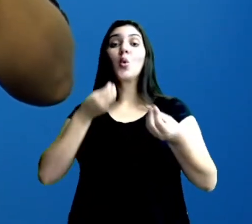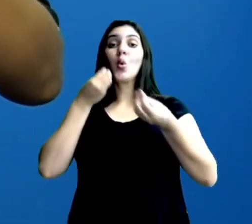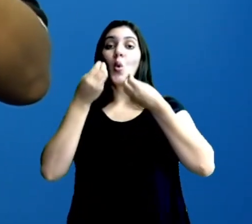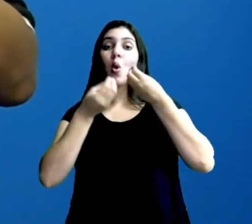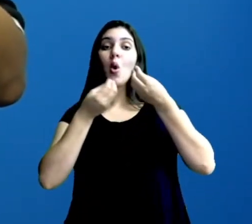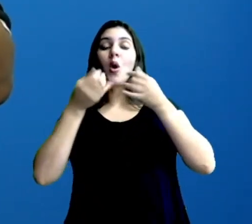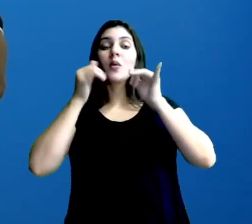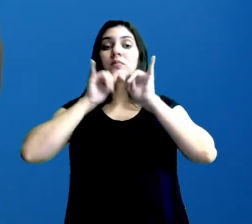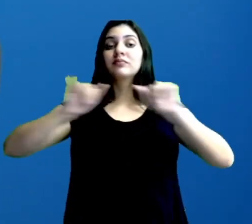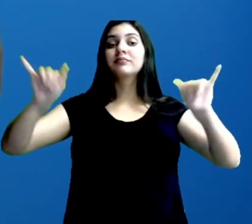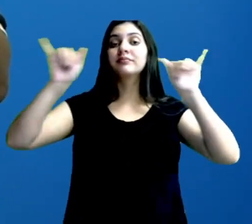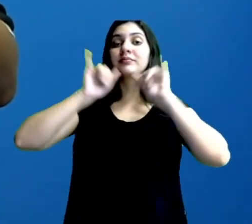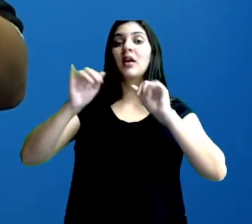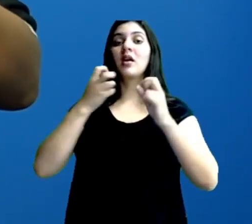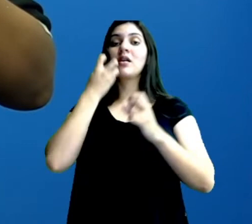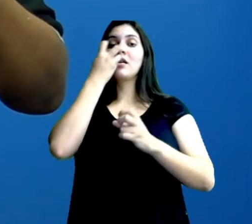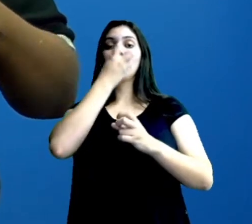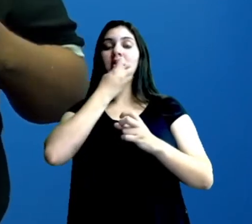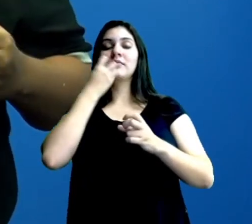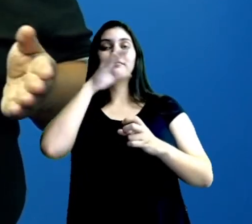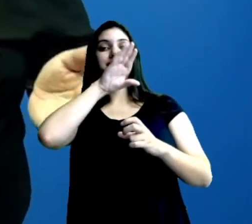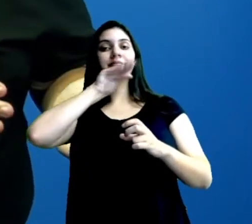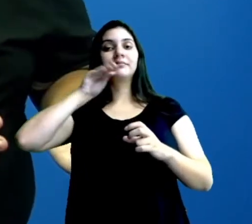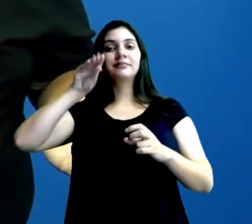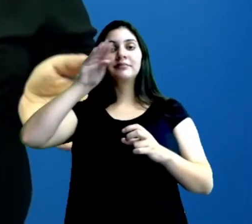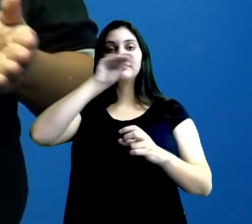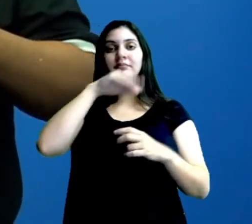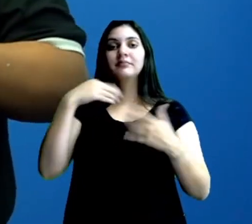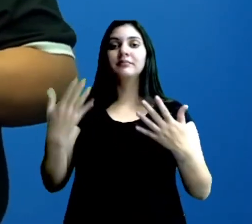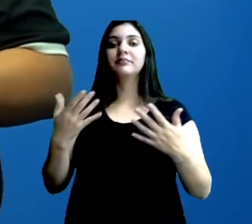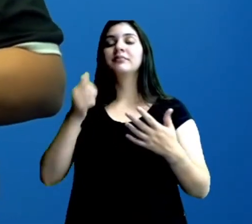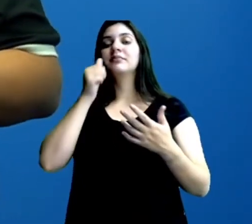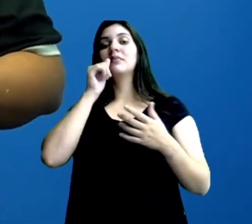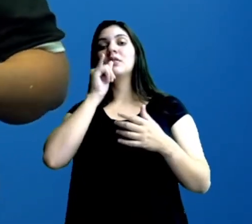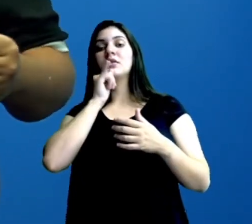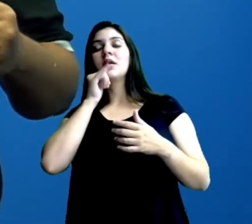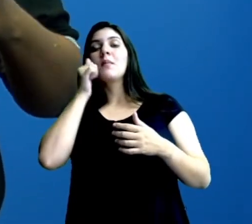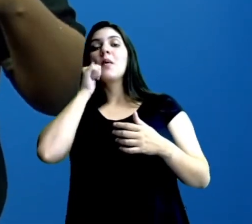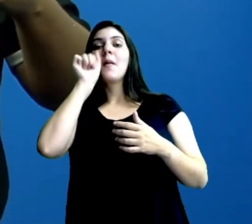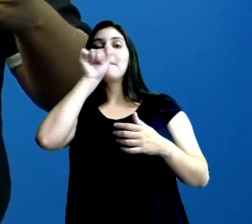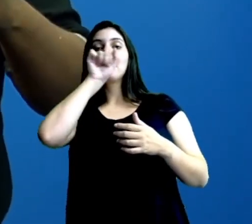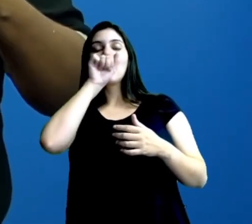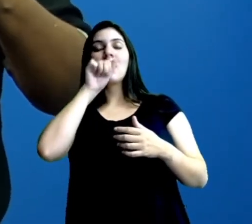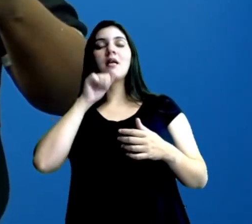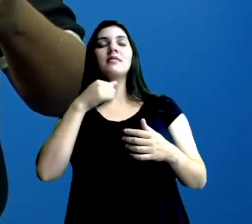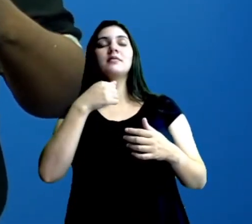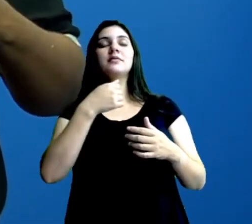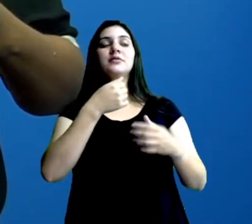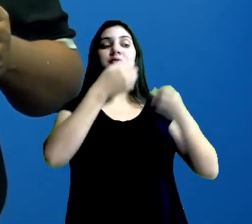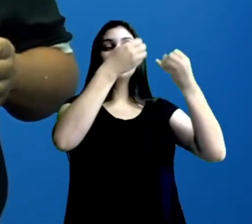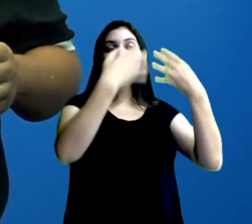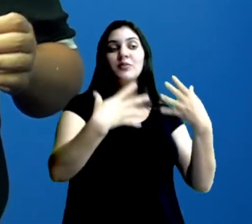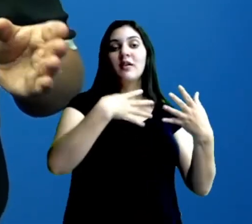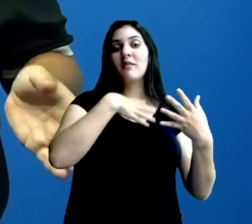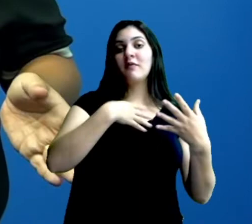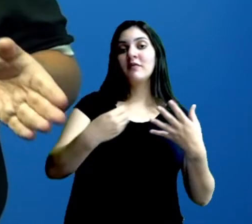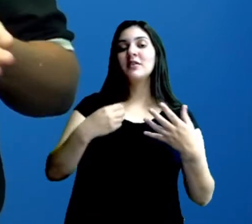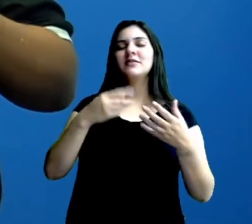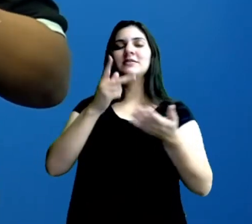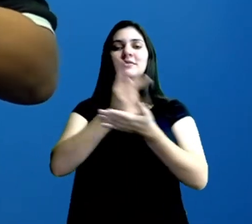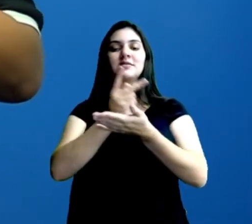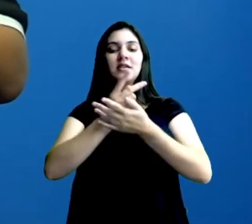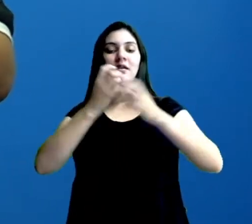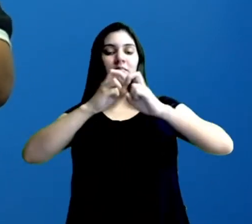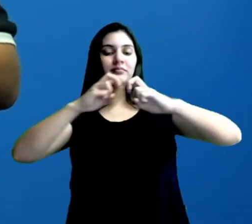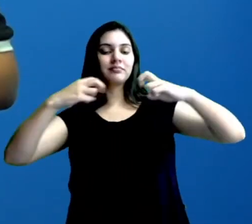de forma oral, né? Ou seja, de pai para filho, sempre em rodas de conversa, eles